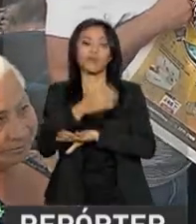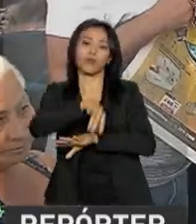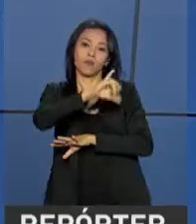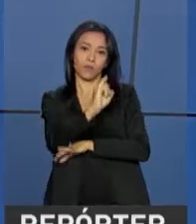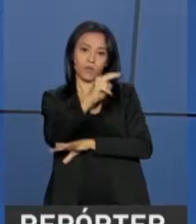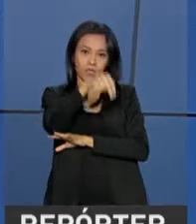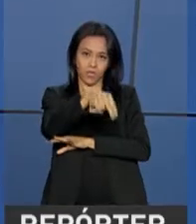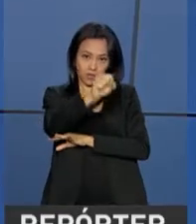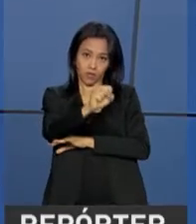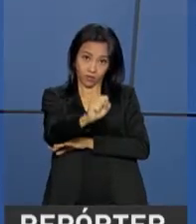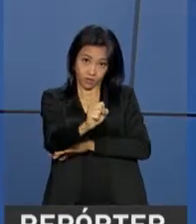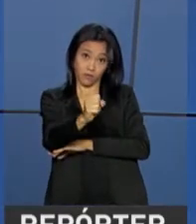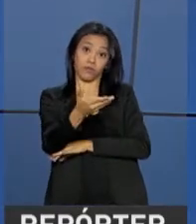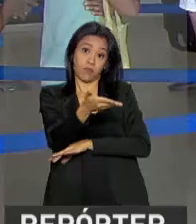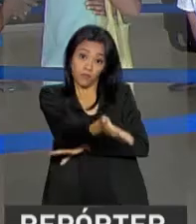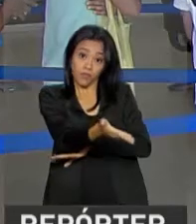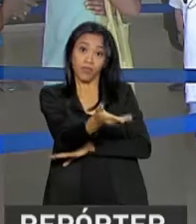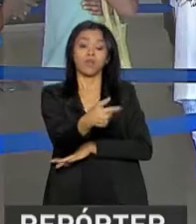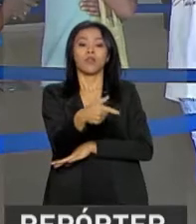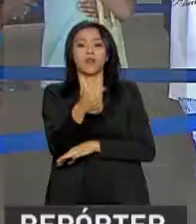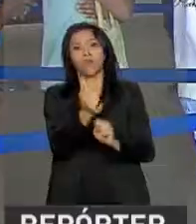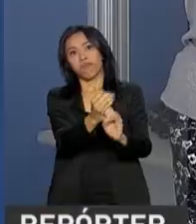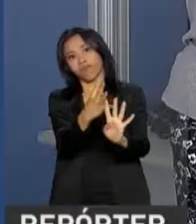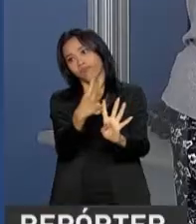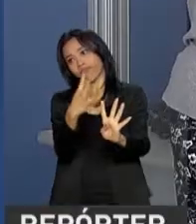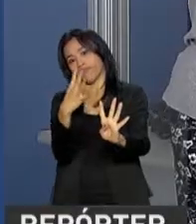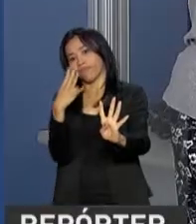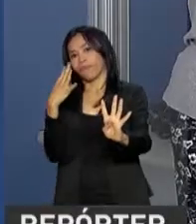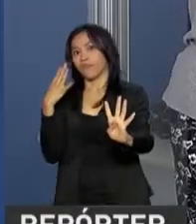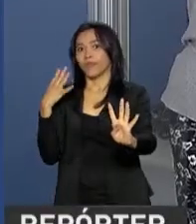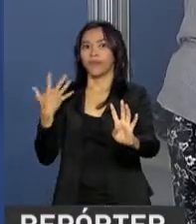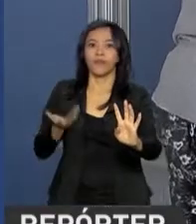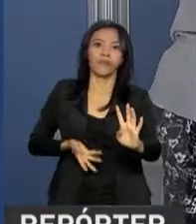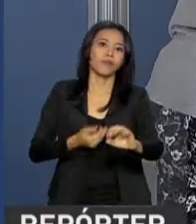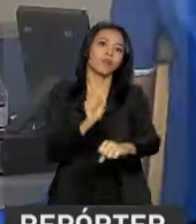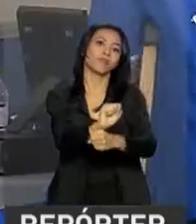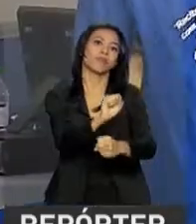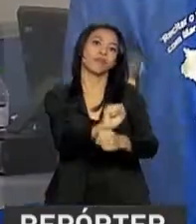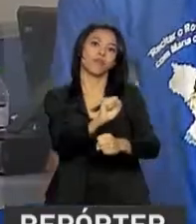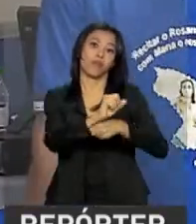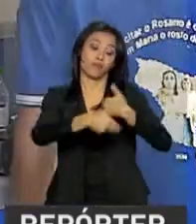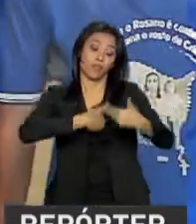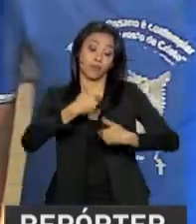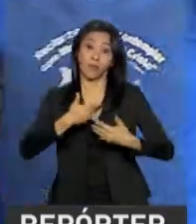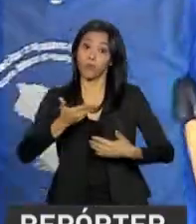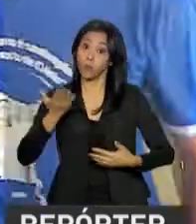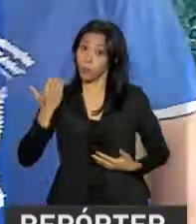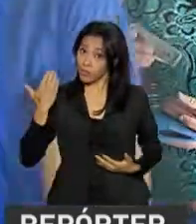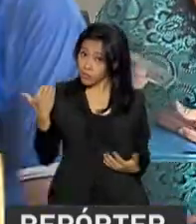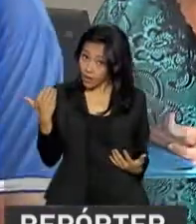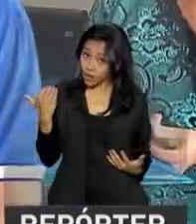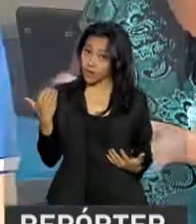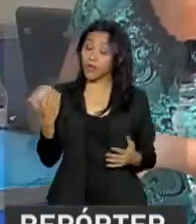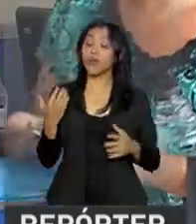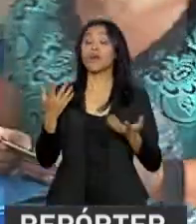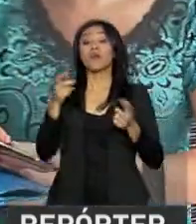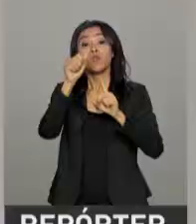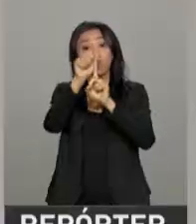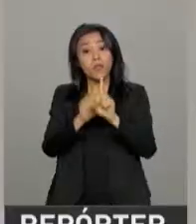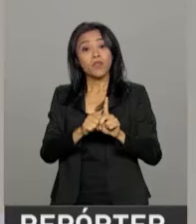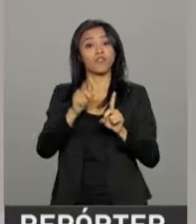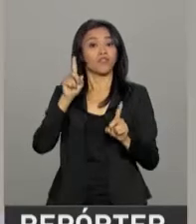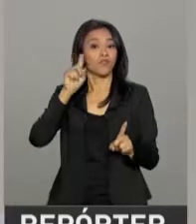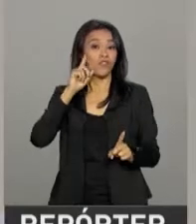inss enfrentar fila e ser atendido por um técnico era porque desde 21 de maio deste ano